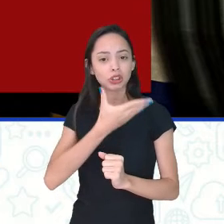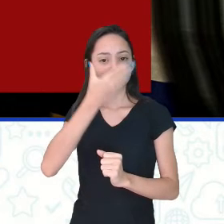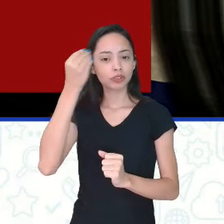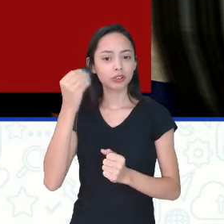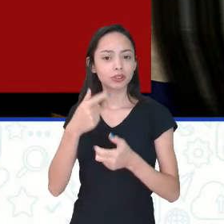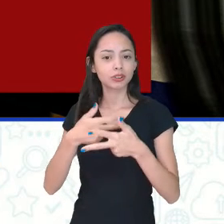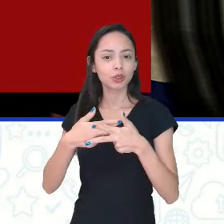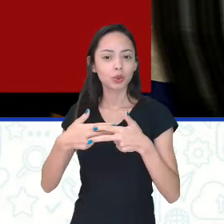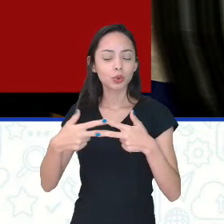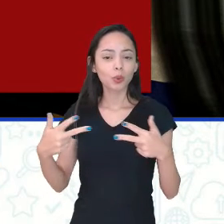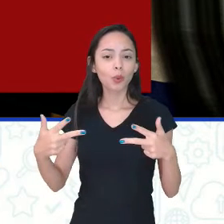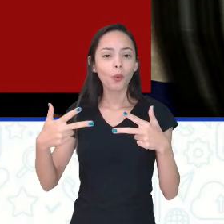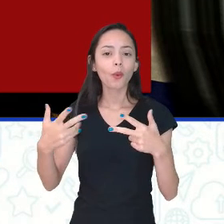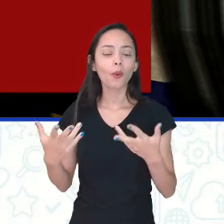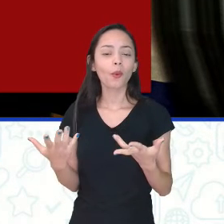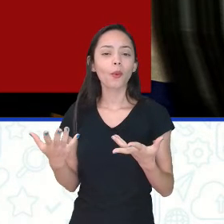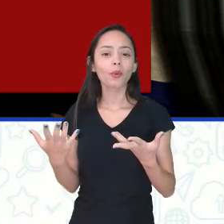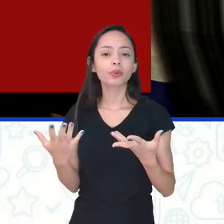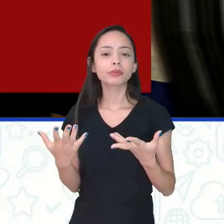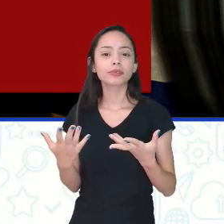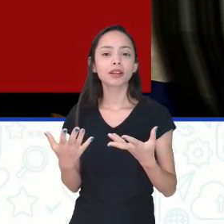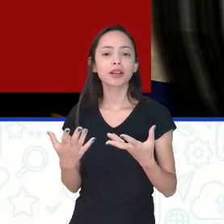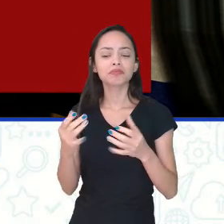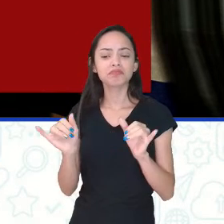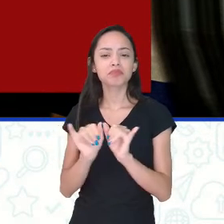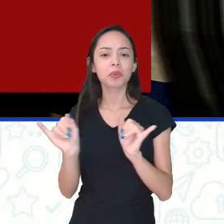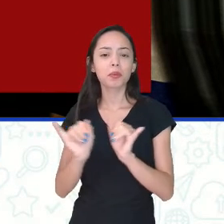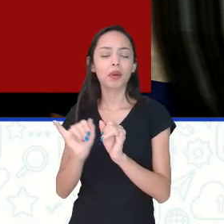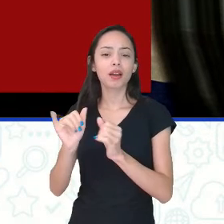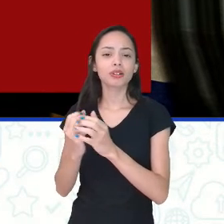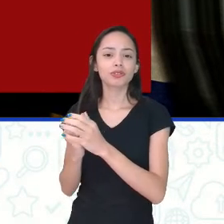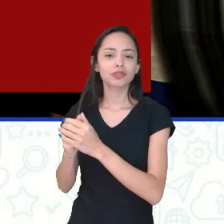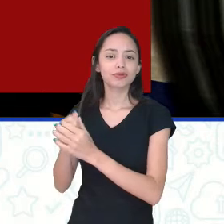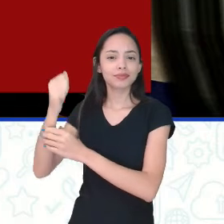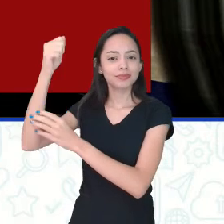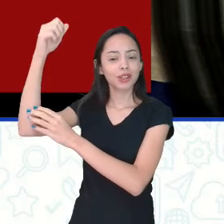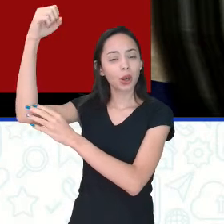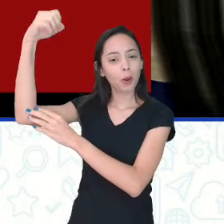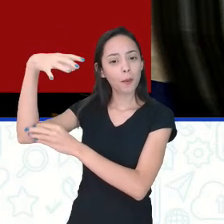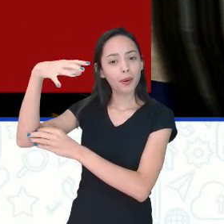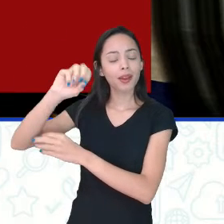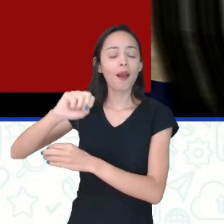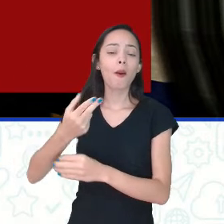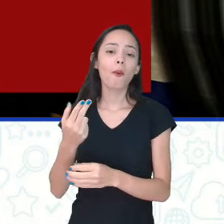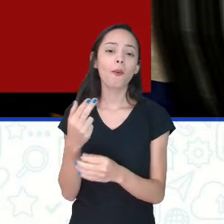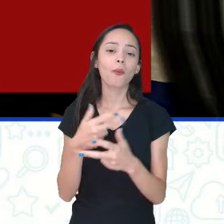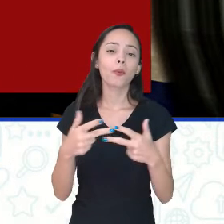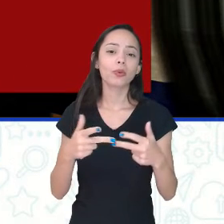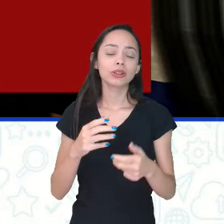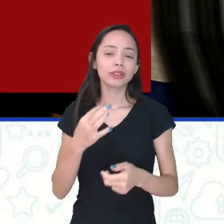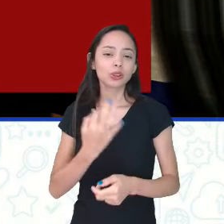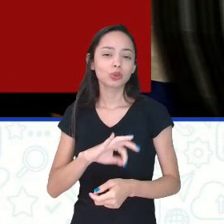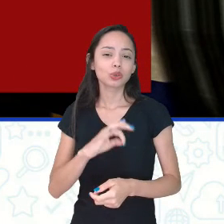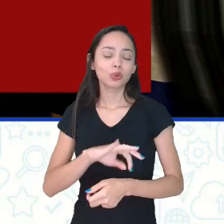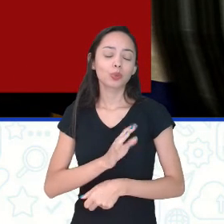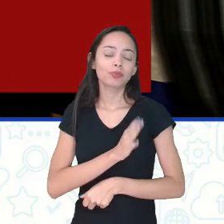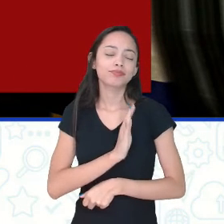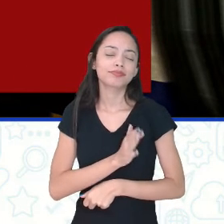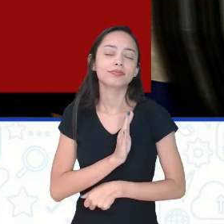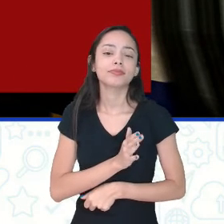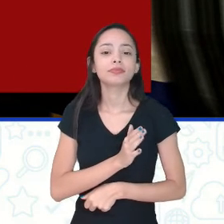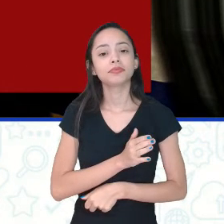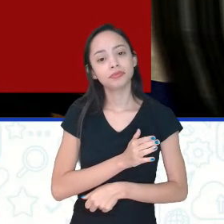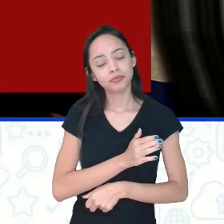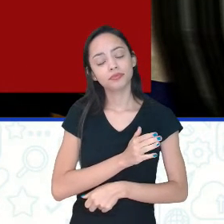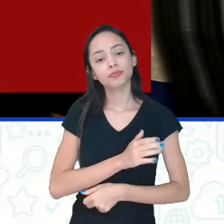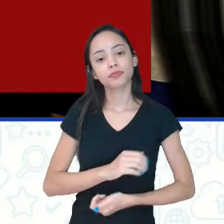nó no peito, que é algo muito subjetivo, né? Algo quase dolorido. Mas falando de classes gramaticais, o que temos aqui, ó?